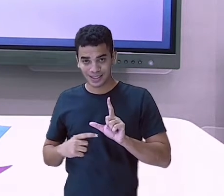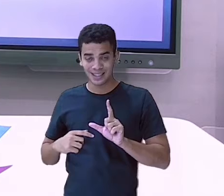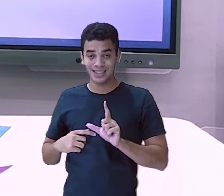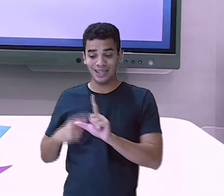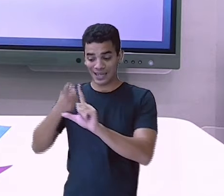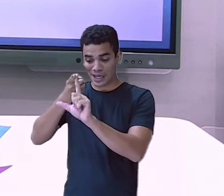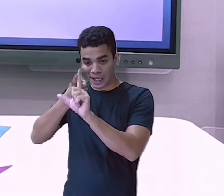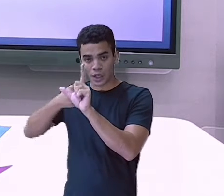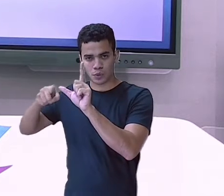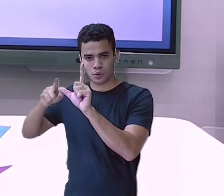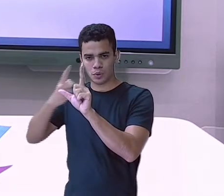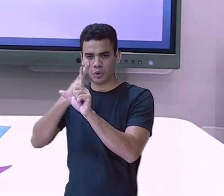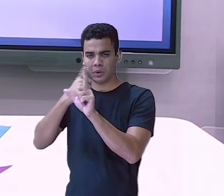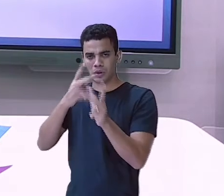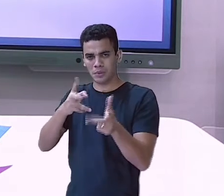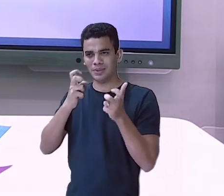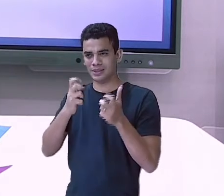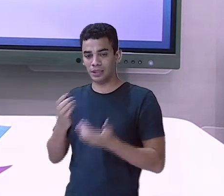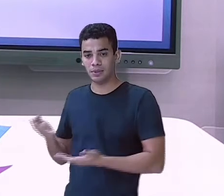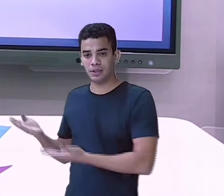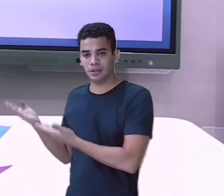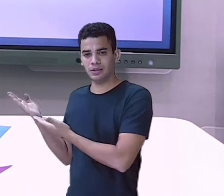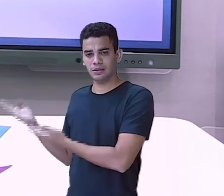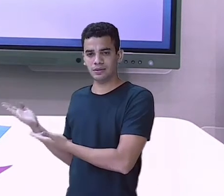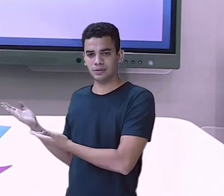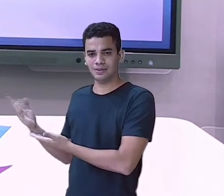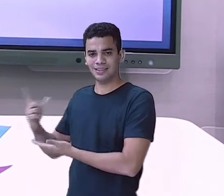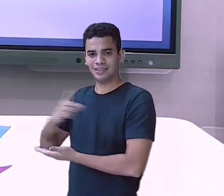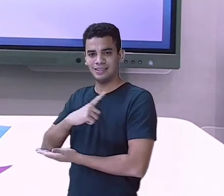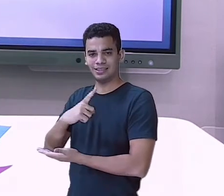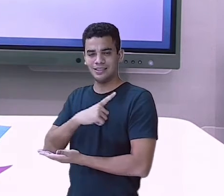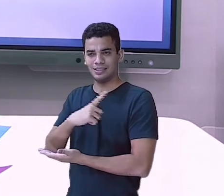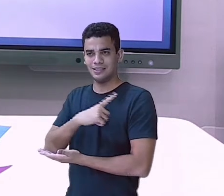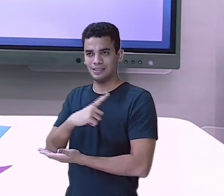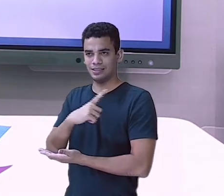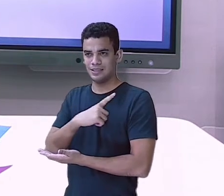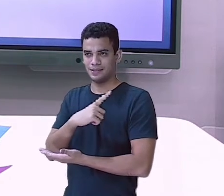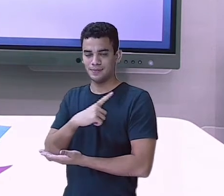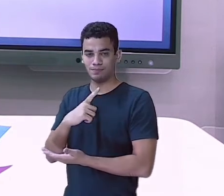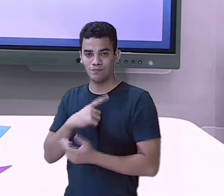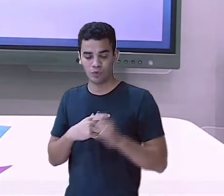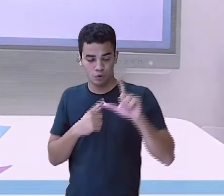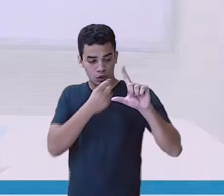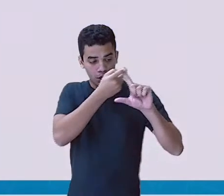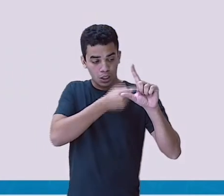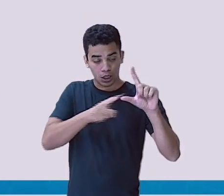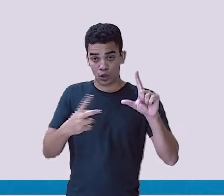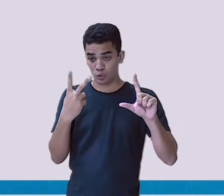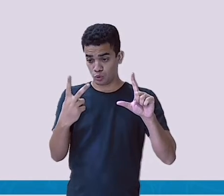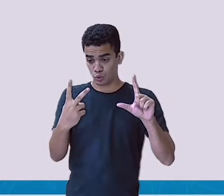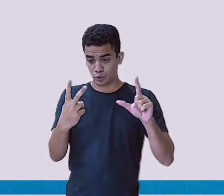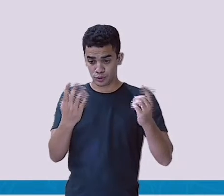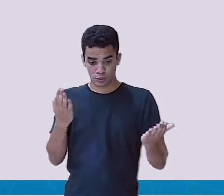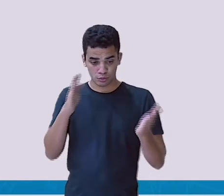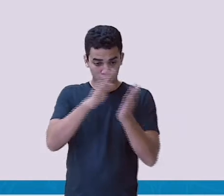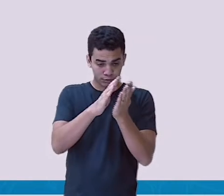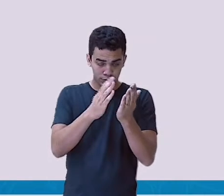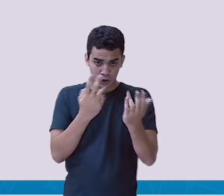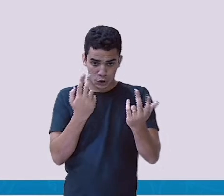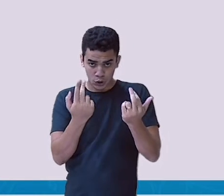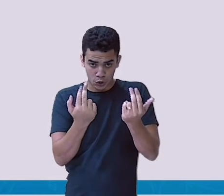lado e o outro ângulo. Então, dois ângulos congruentes e o lado entre estes dois ângulos,